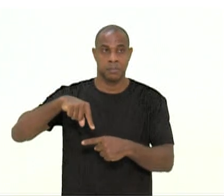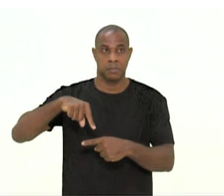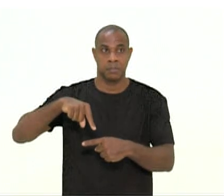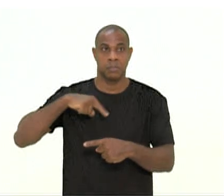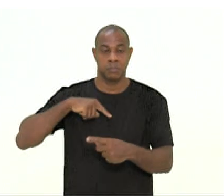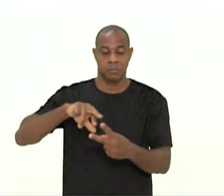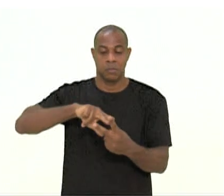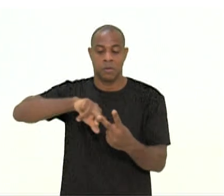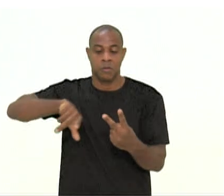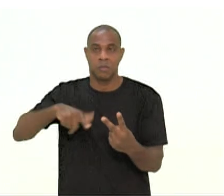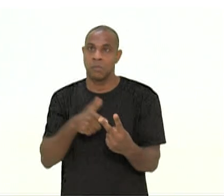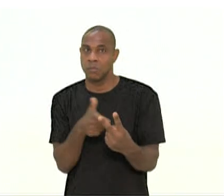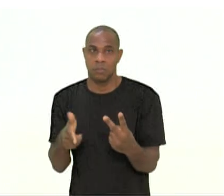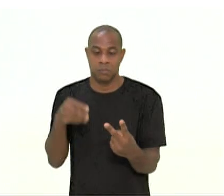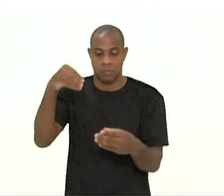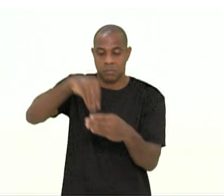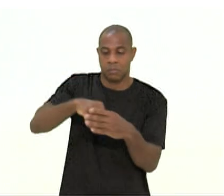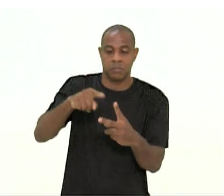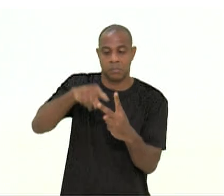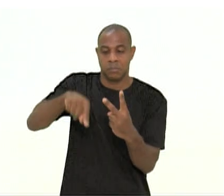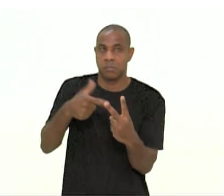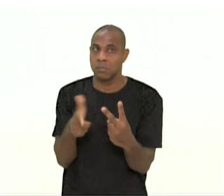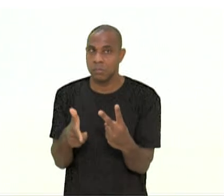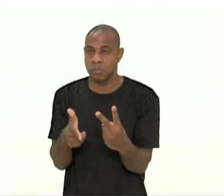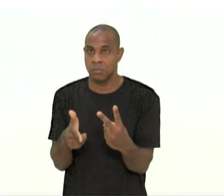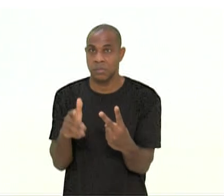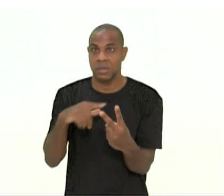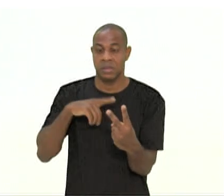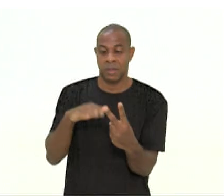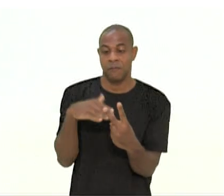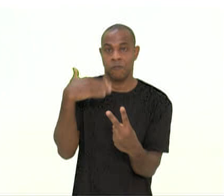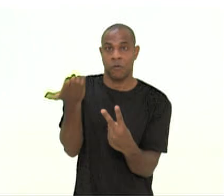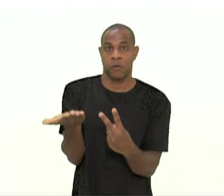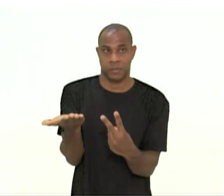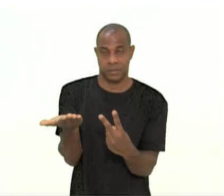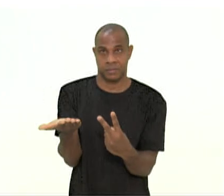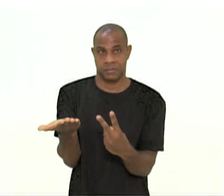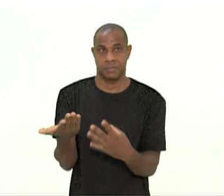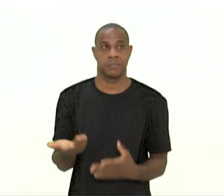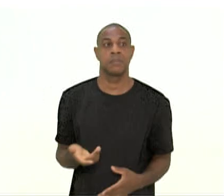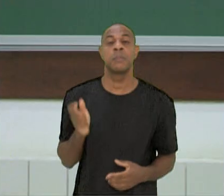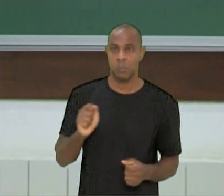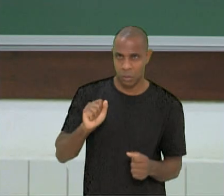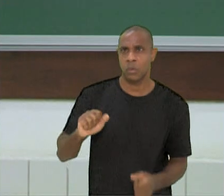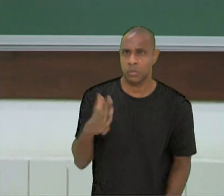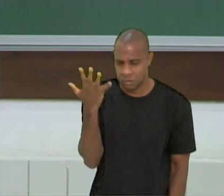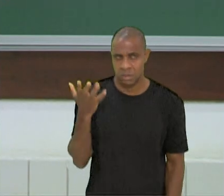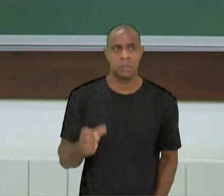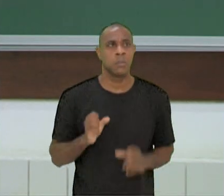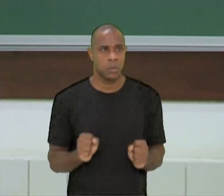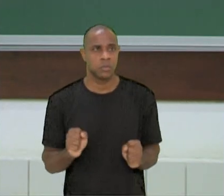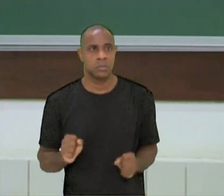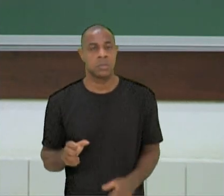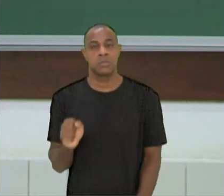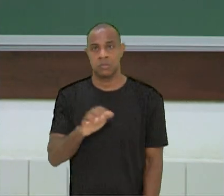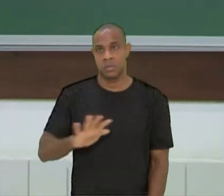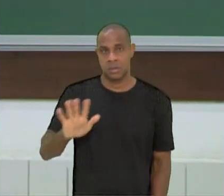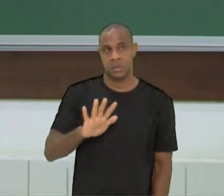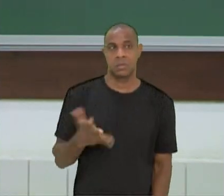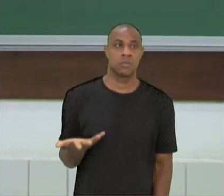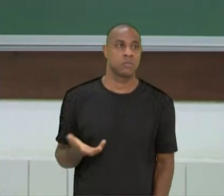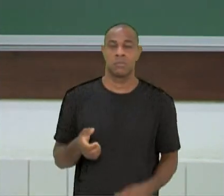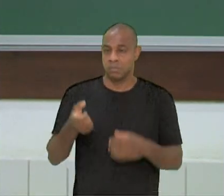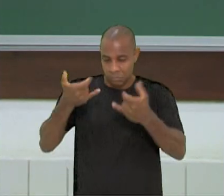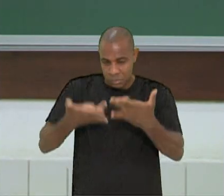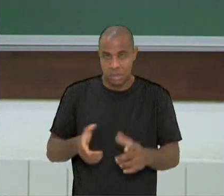não está nem dentro da raiz e nem no denominador. Pode acontecer? Pode, mas em geral a gente não vai trabalhar